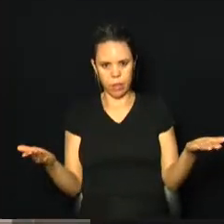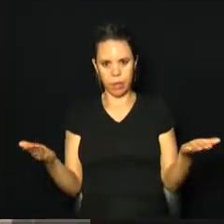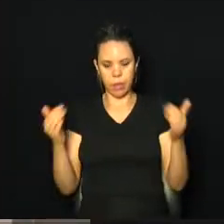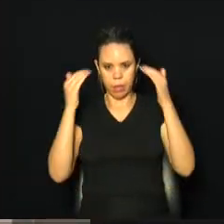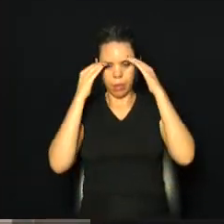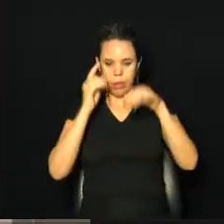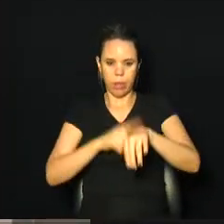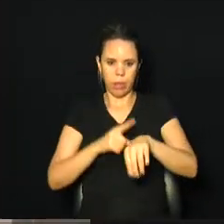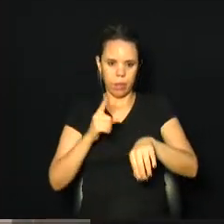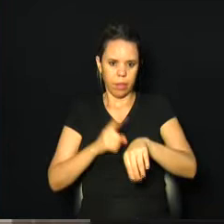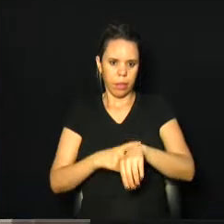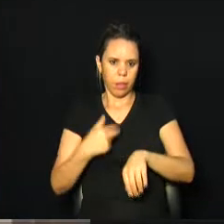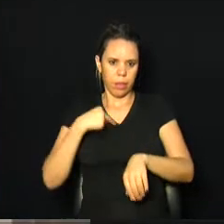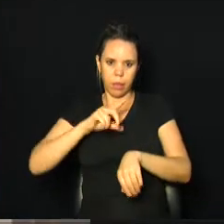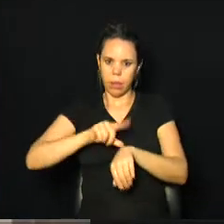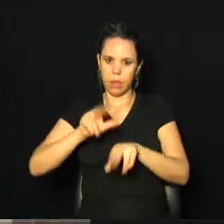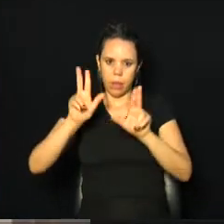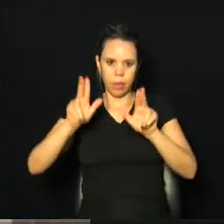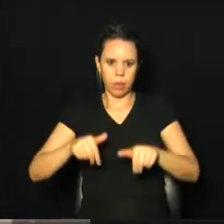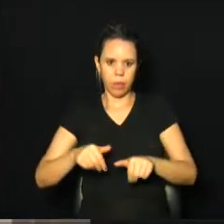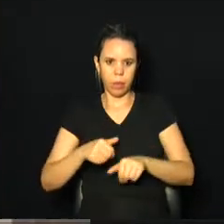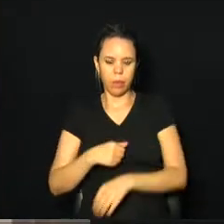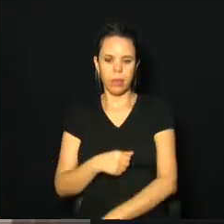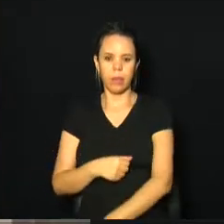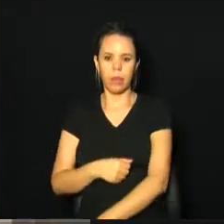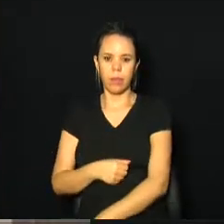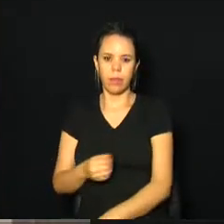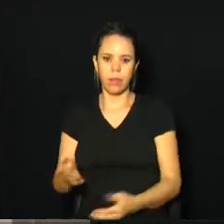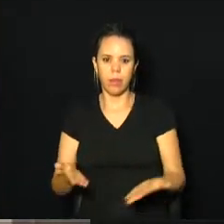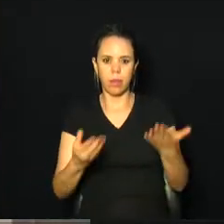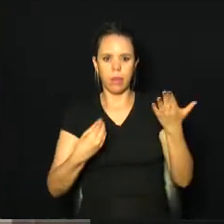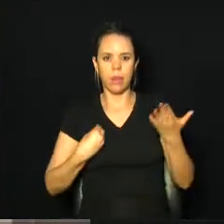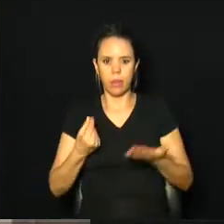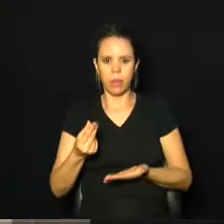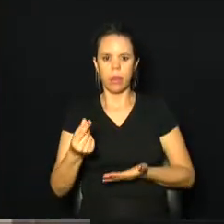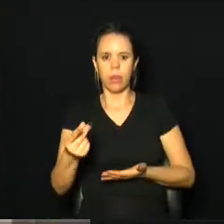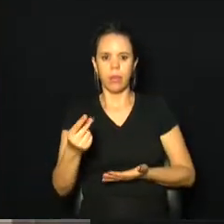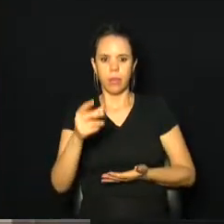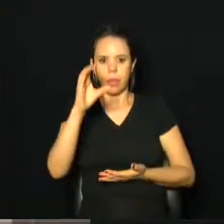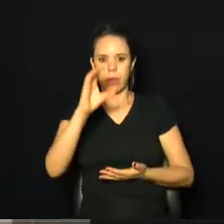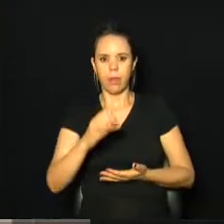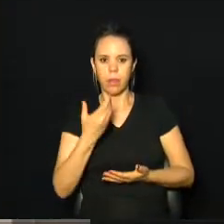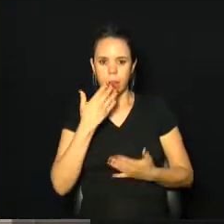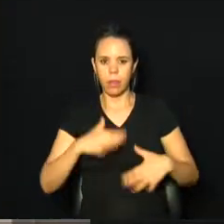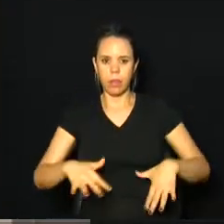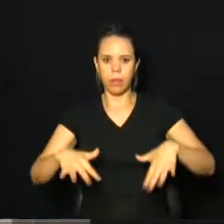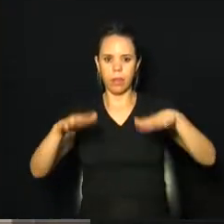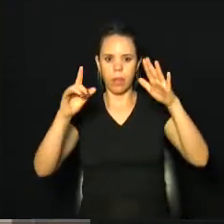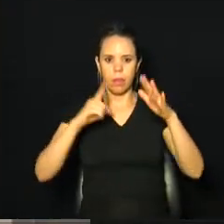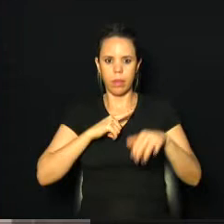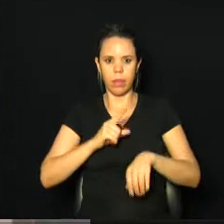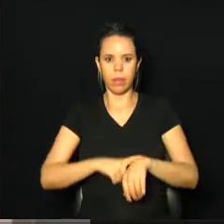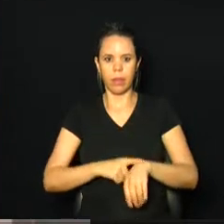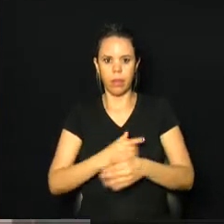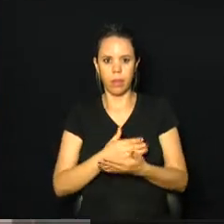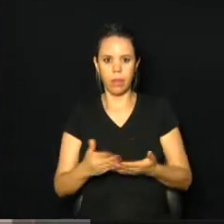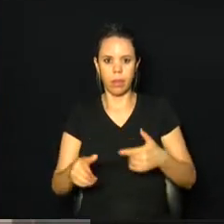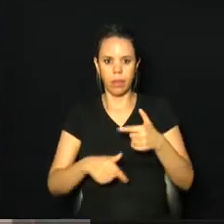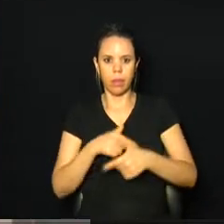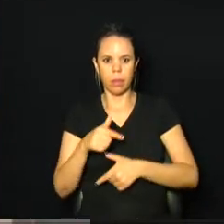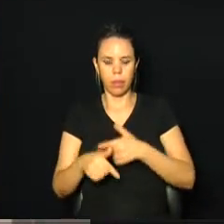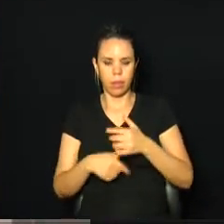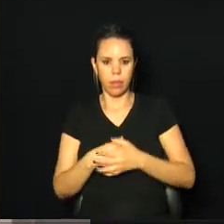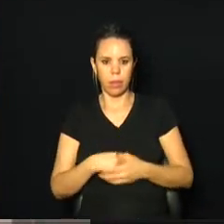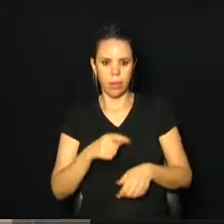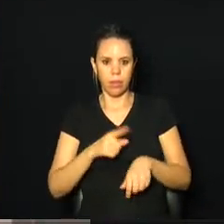os horários. Isso vai levar para a vida inteira. Quando um cidadão cresce, você tem horário de começar o trabalho,